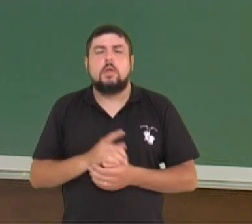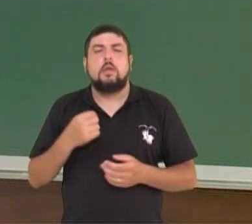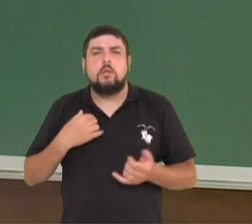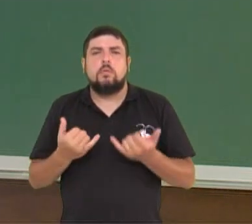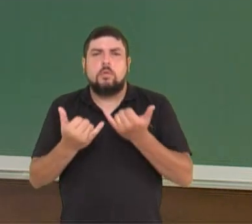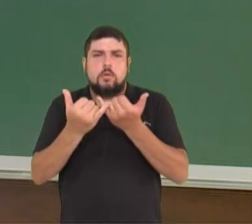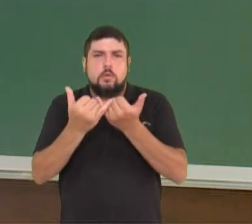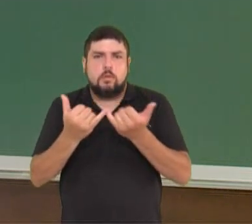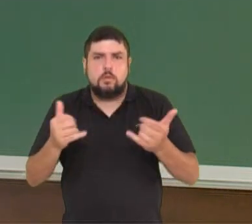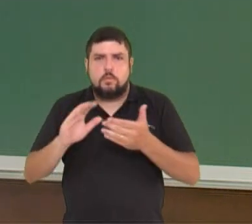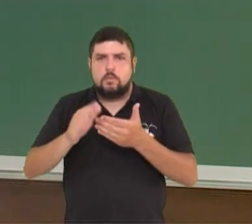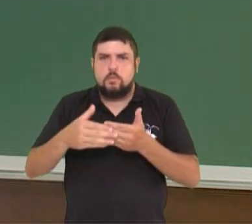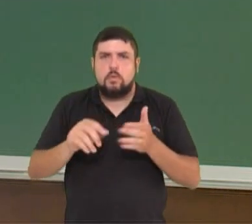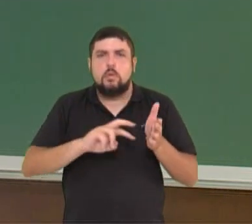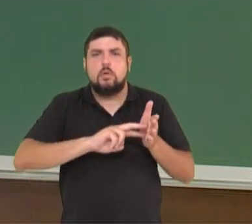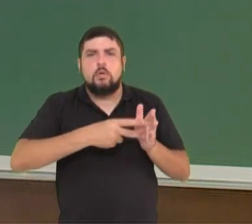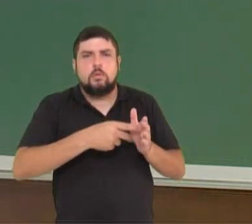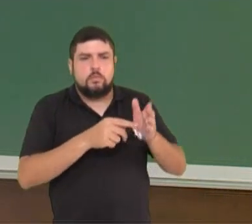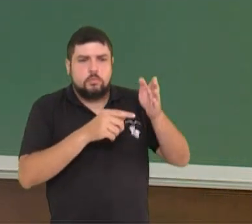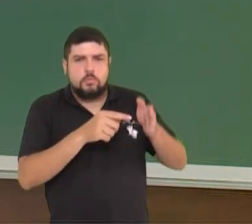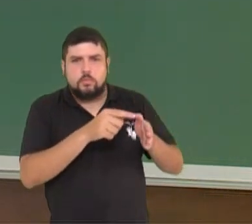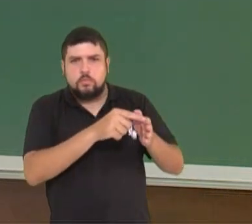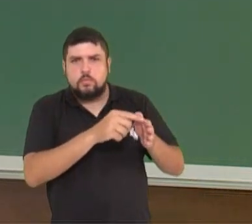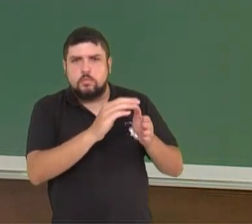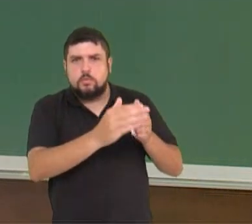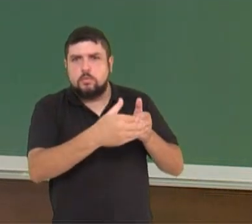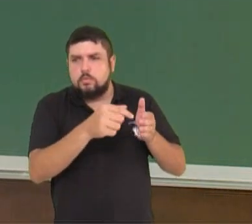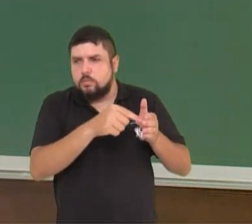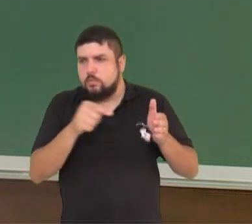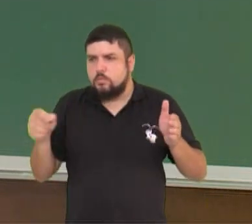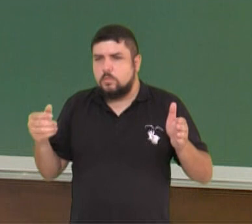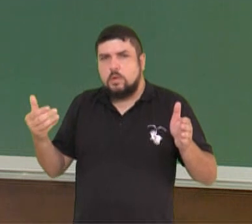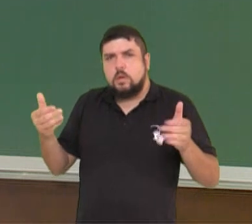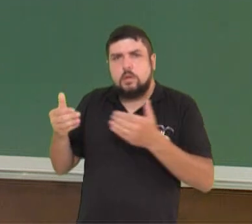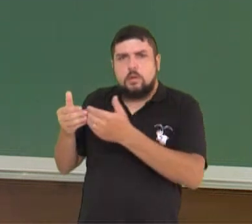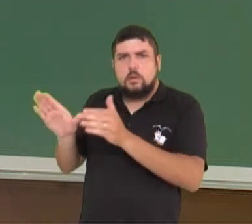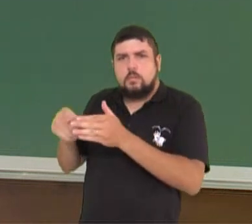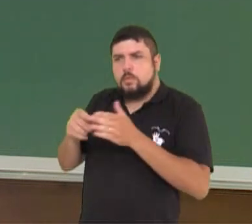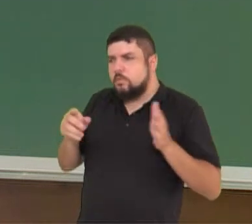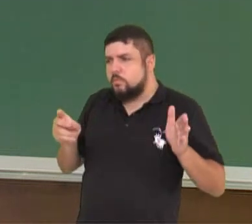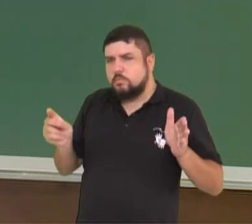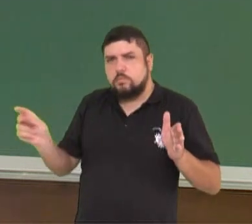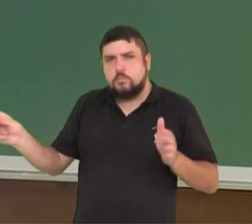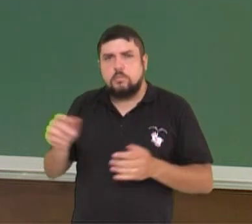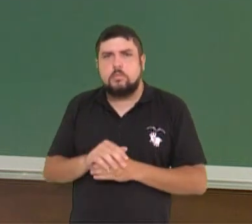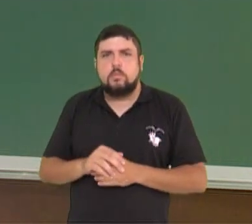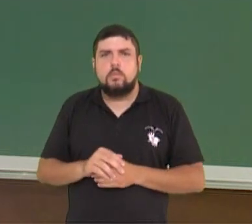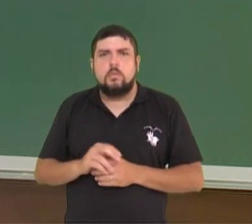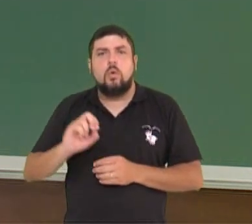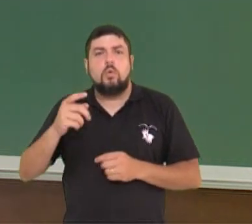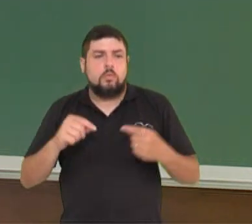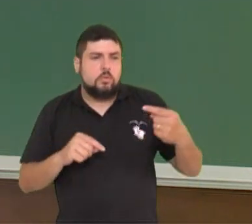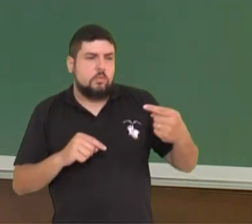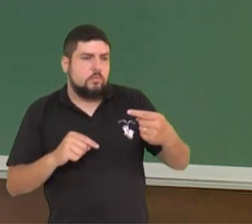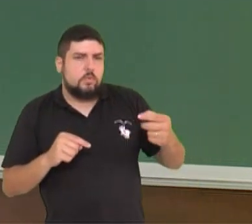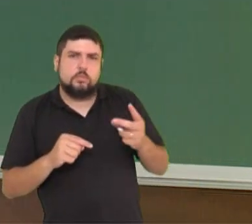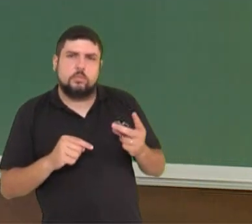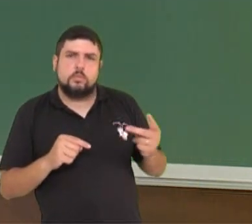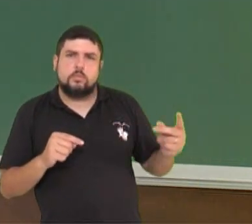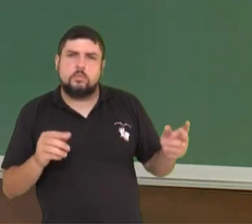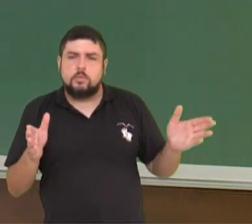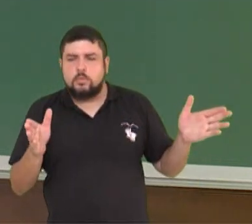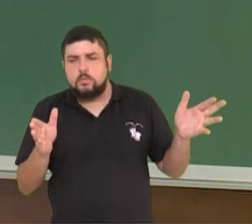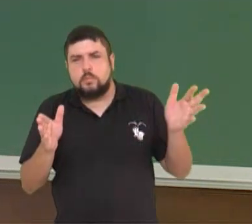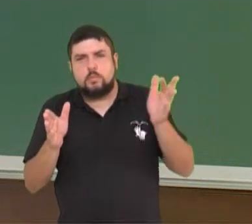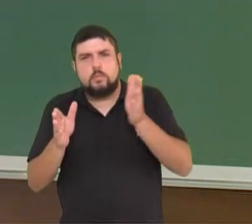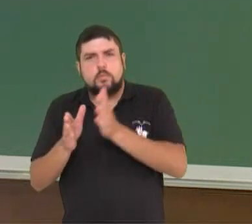quer dizer que ele é fechado em um extremo e aberto lá no infinito. Ou então, aberto no menos infinito e fechado no extremo. E